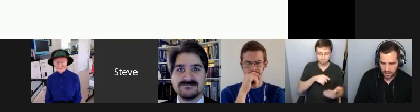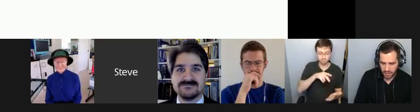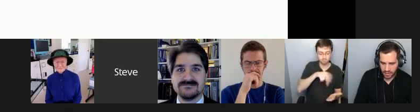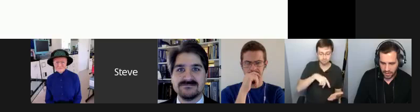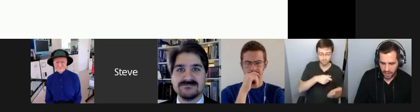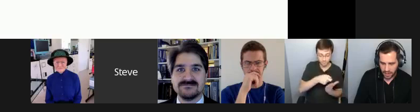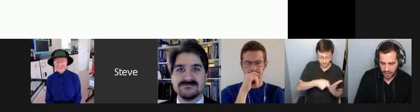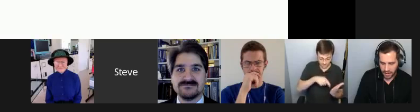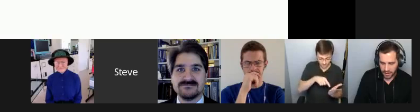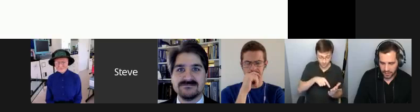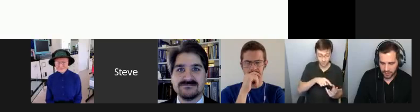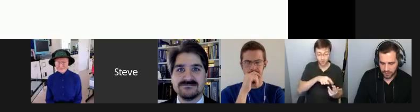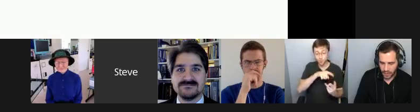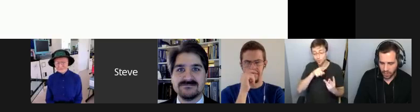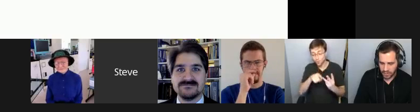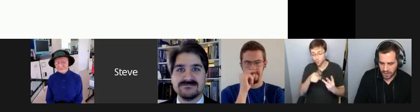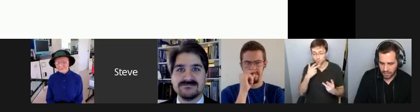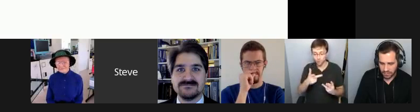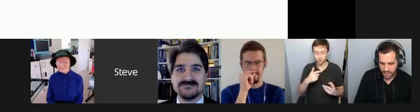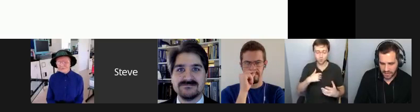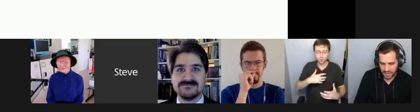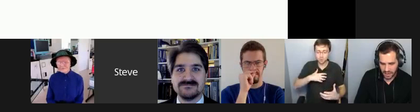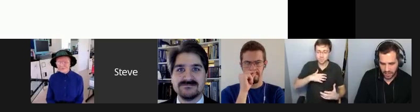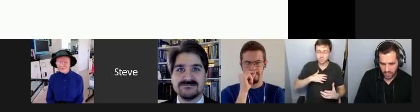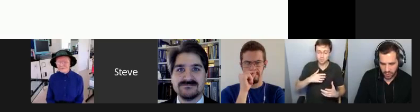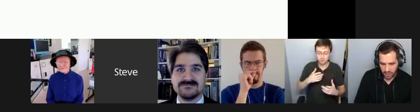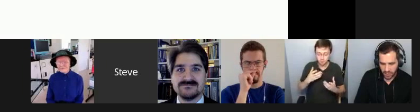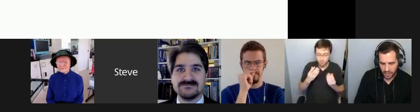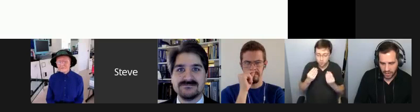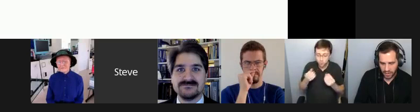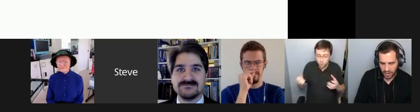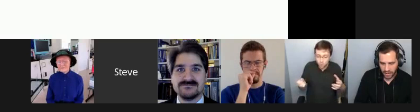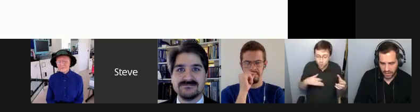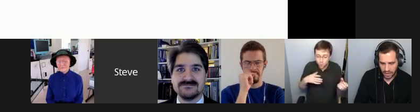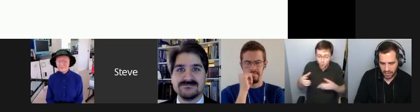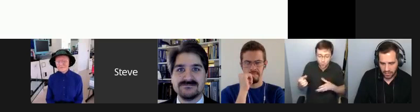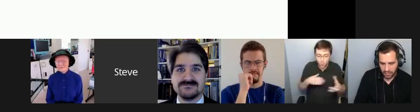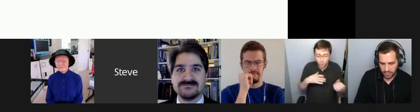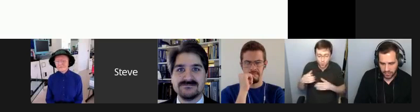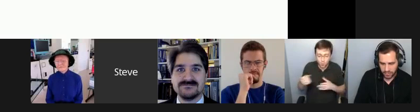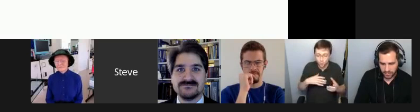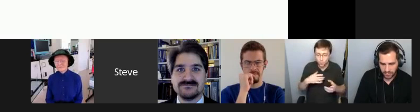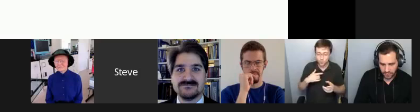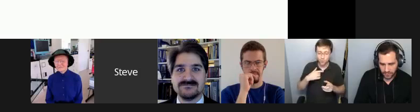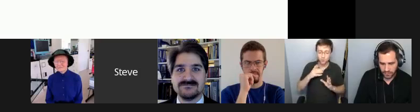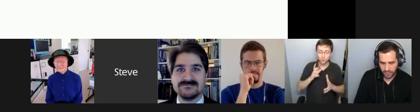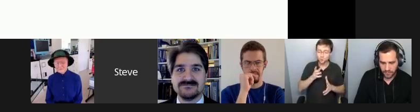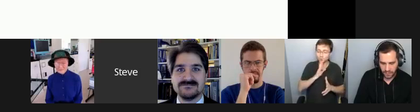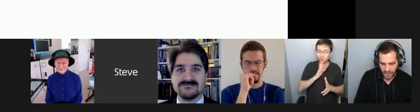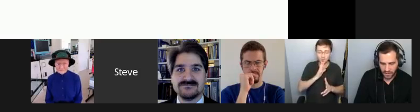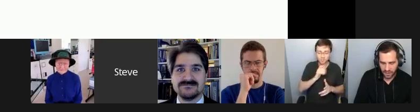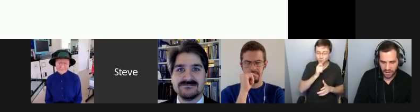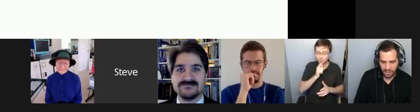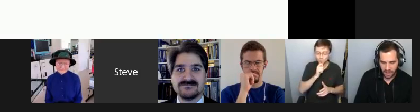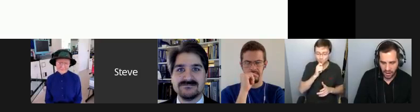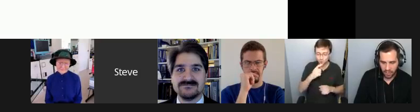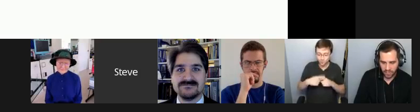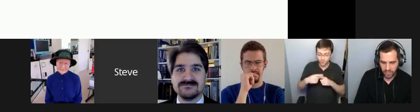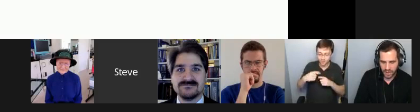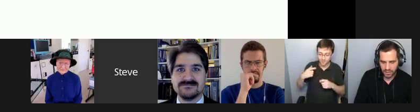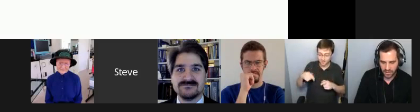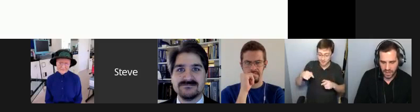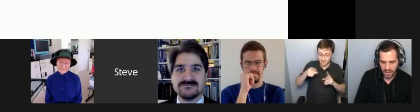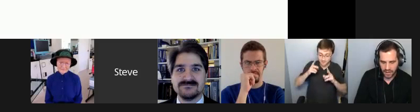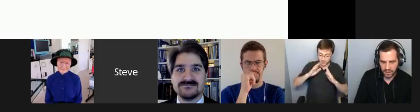nós ah, não conseguimos fazer essa leitura. Então teve